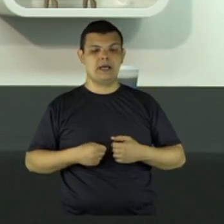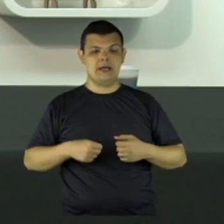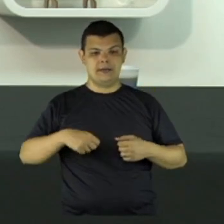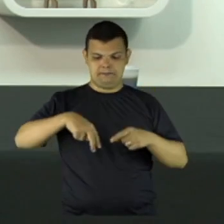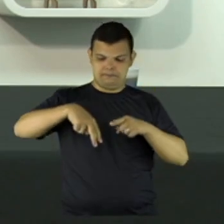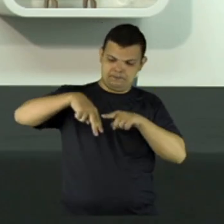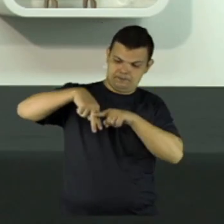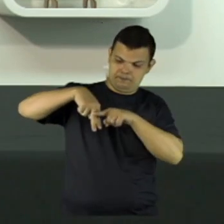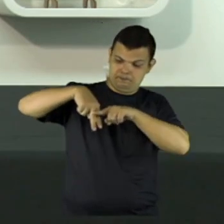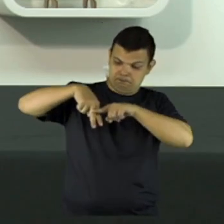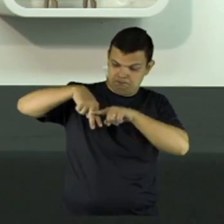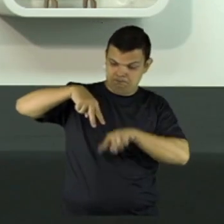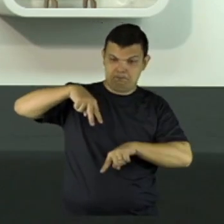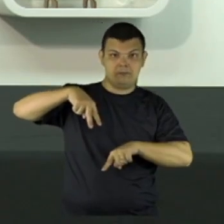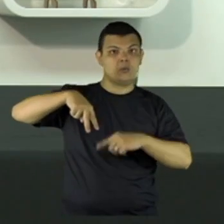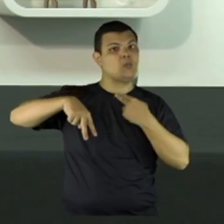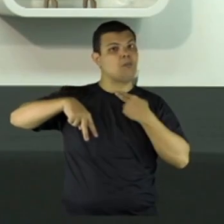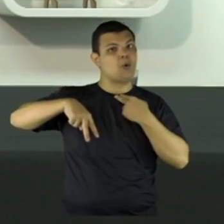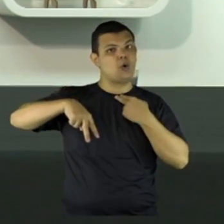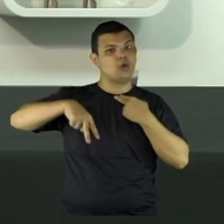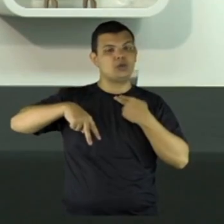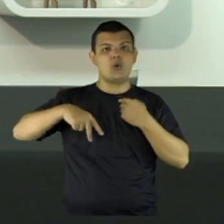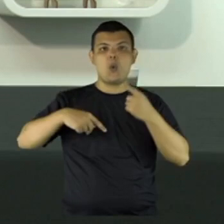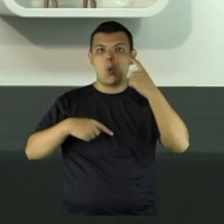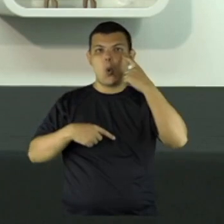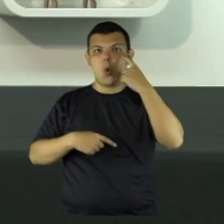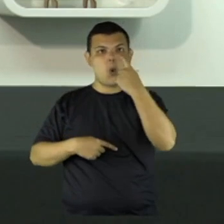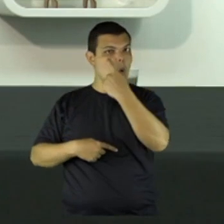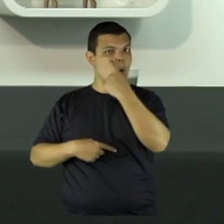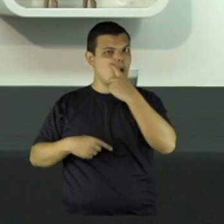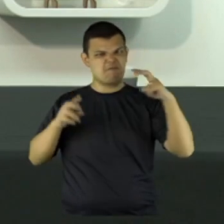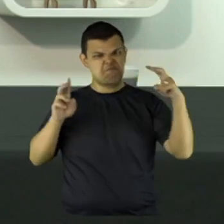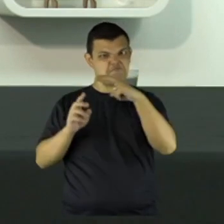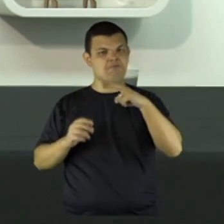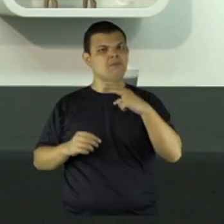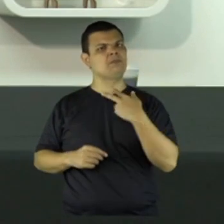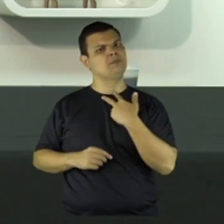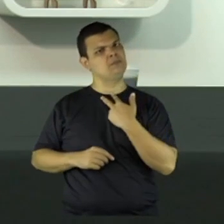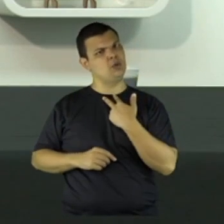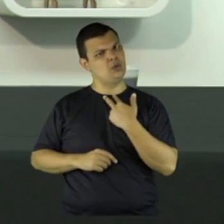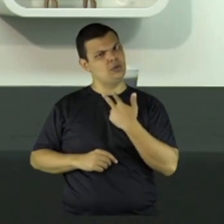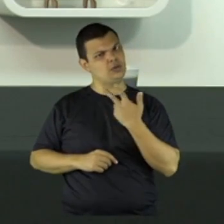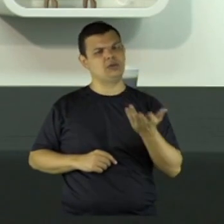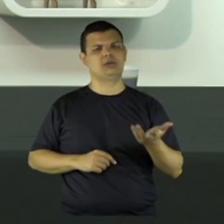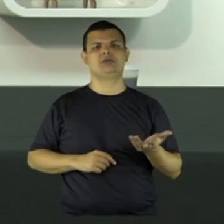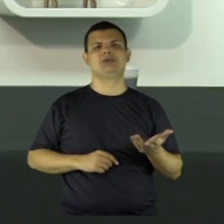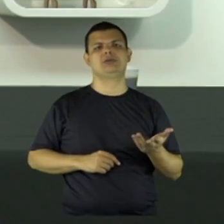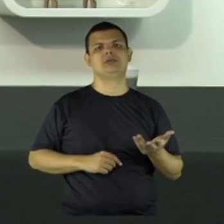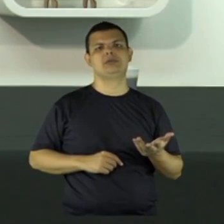cintura, você não pode, por exemplo, atingir os olhos da pessoa, você não pode